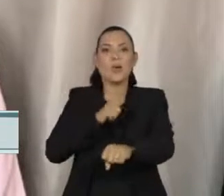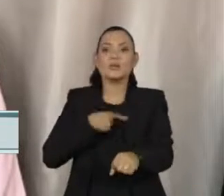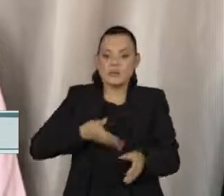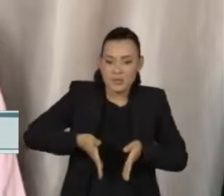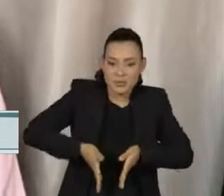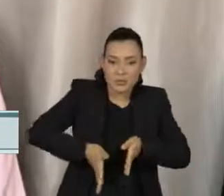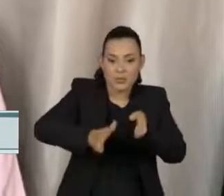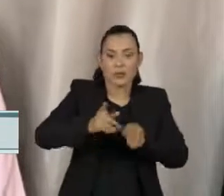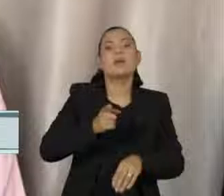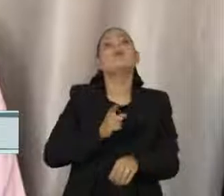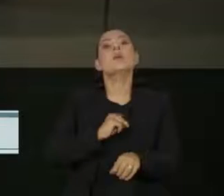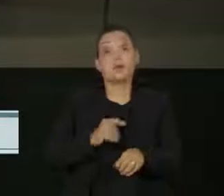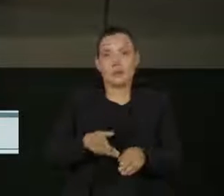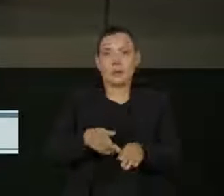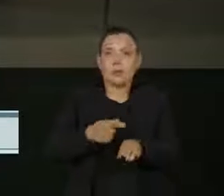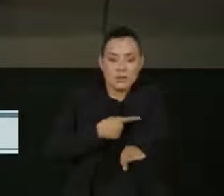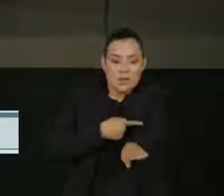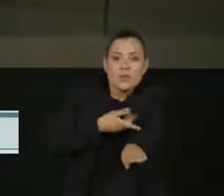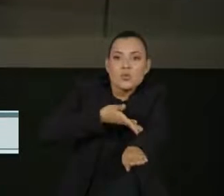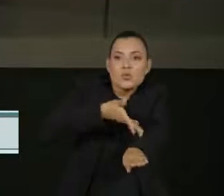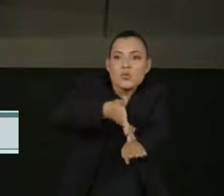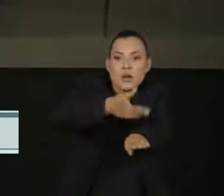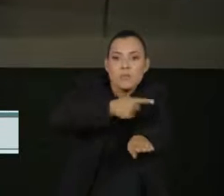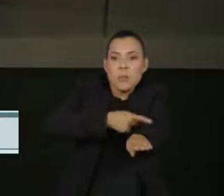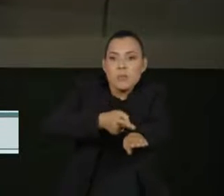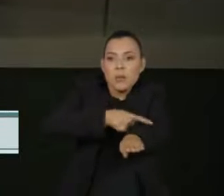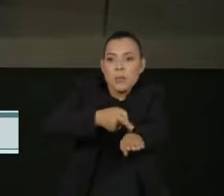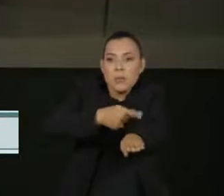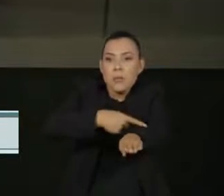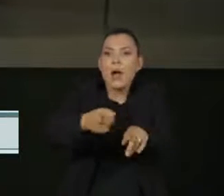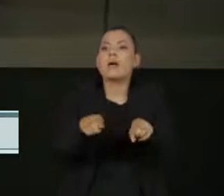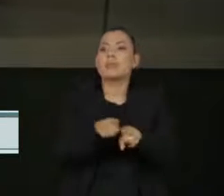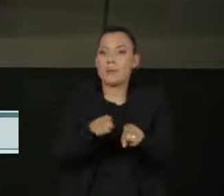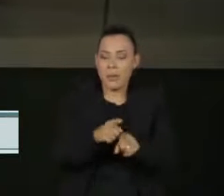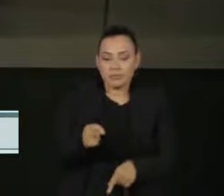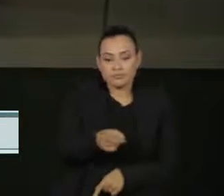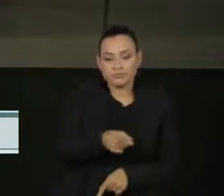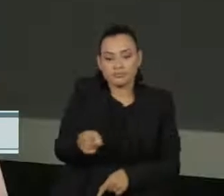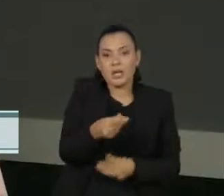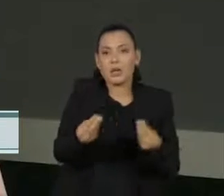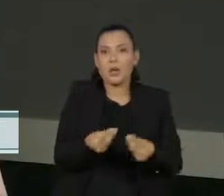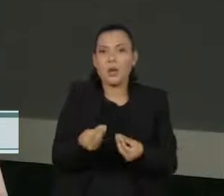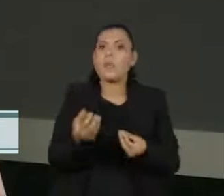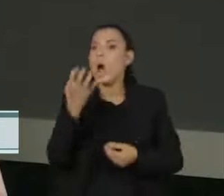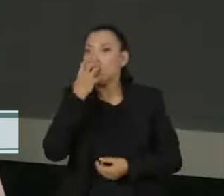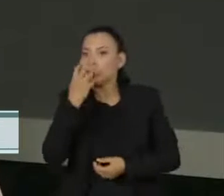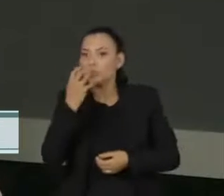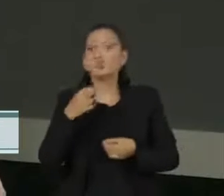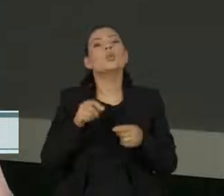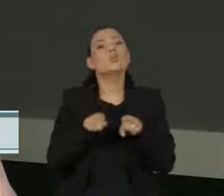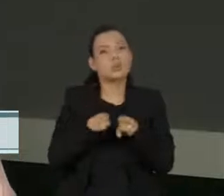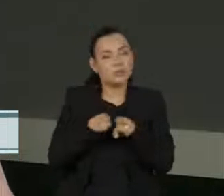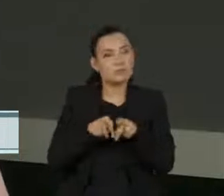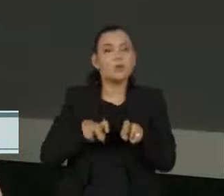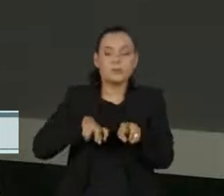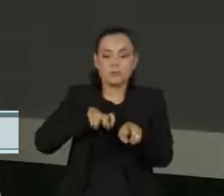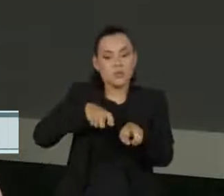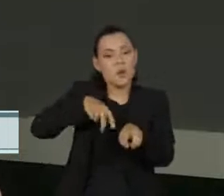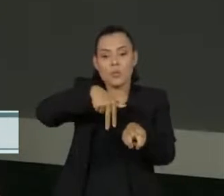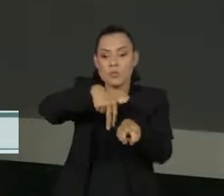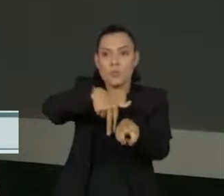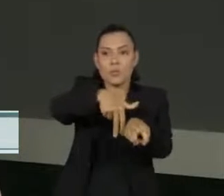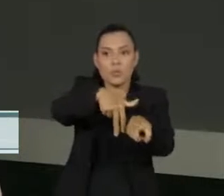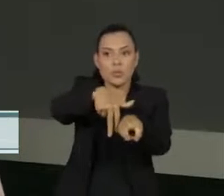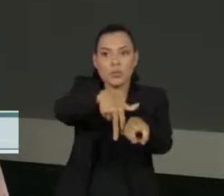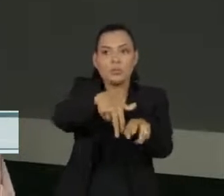passe a usar, saiba como usar a bengala ou se optar o cão-guia. São vários pontos, várias medidas